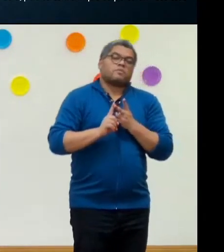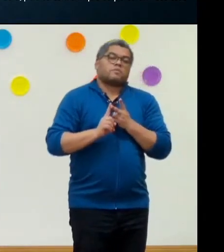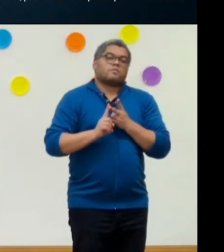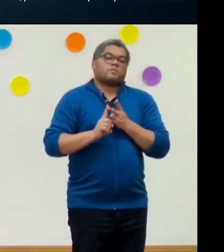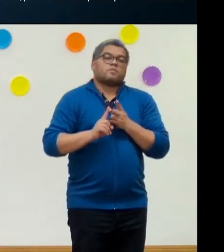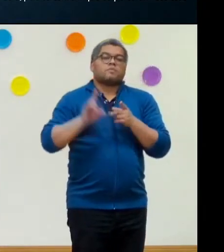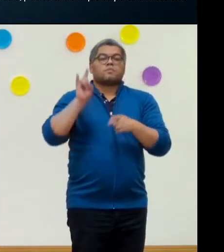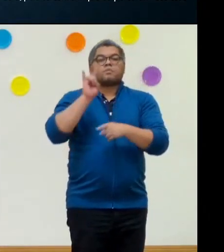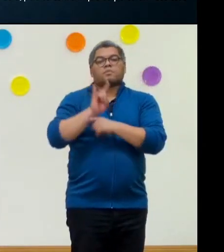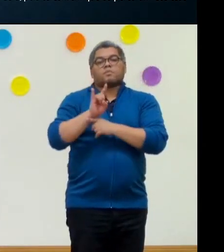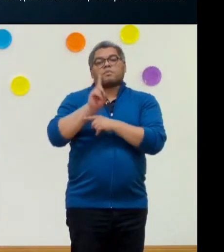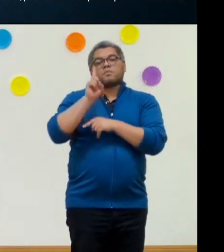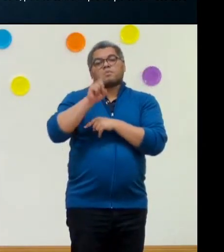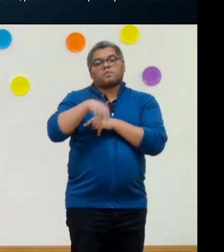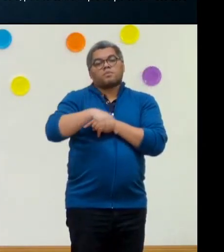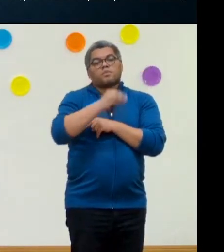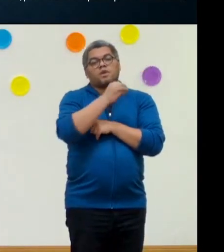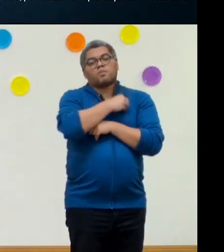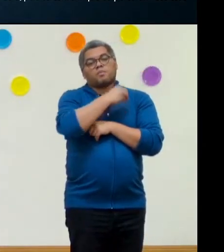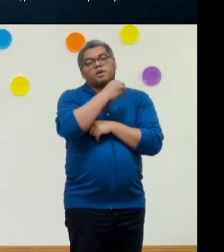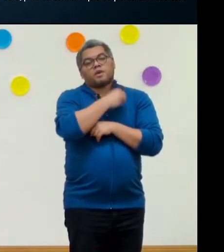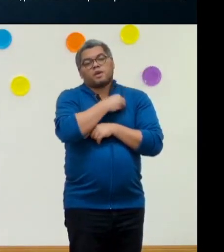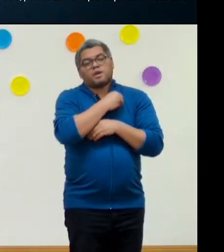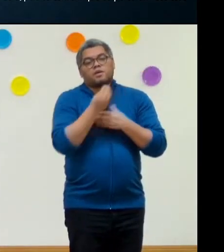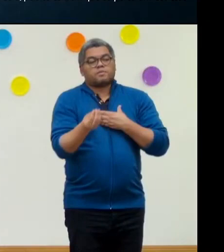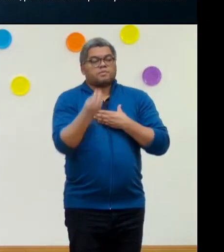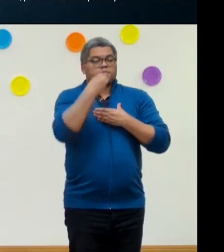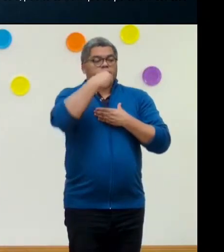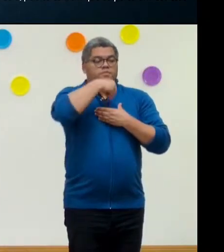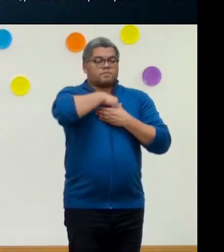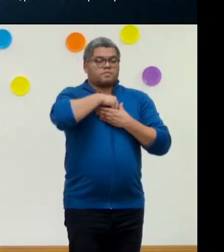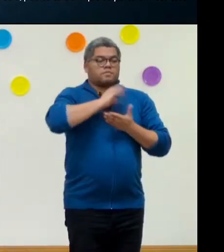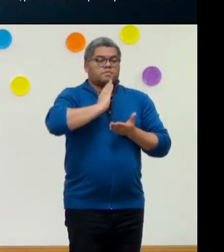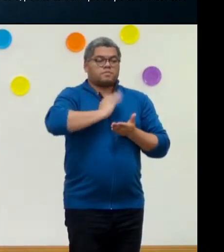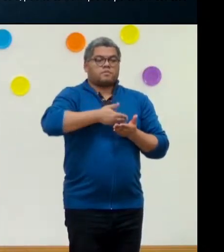o adultério é um pecado que nasce no coração.